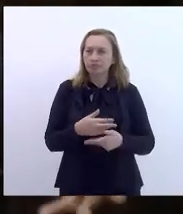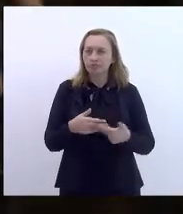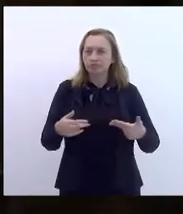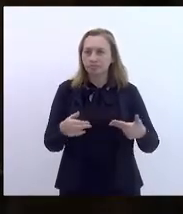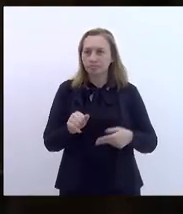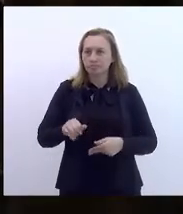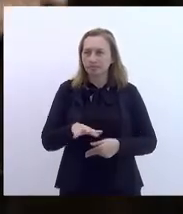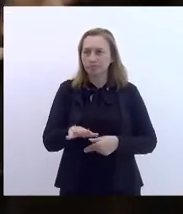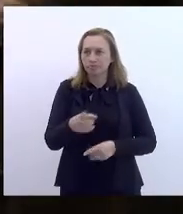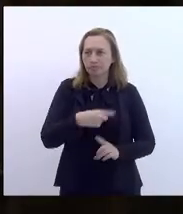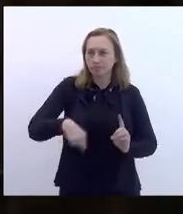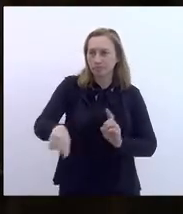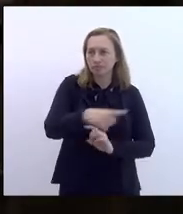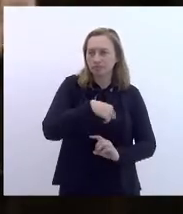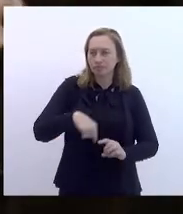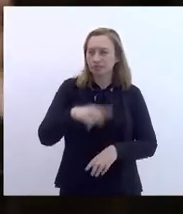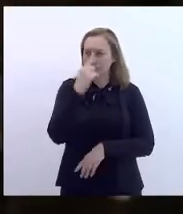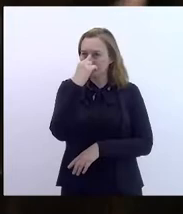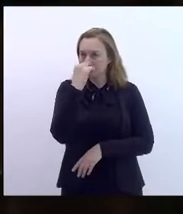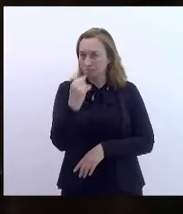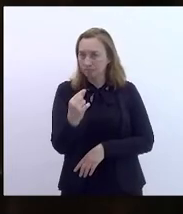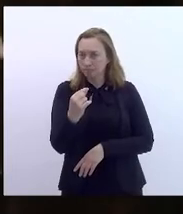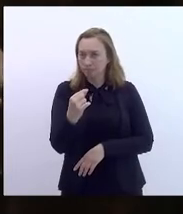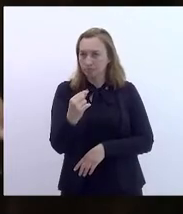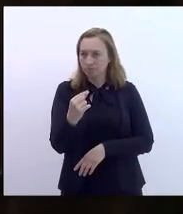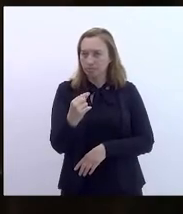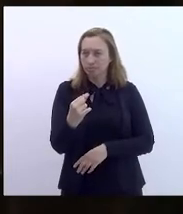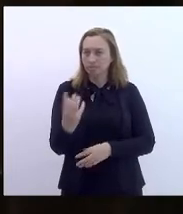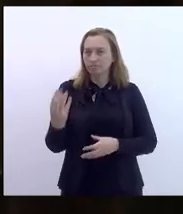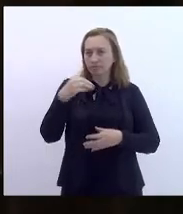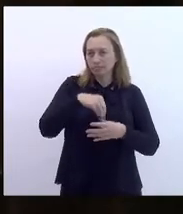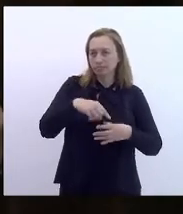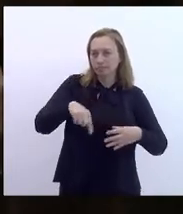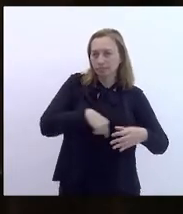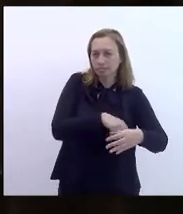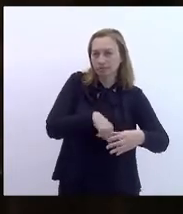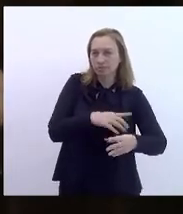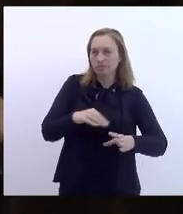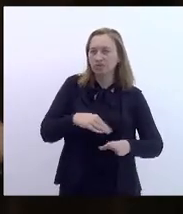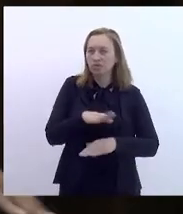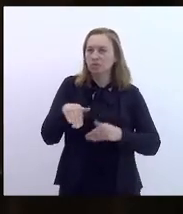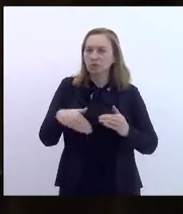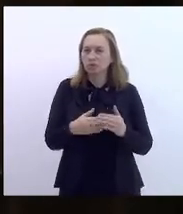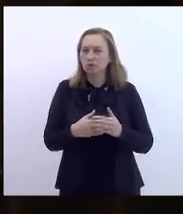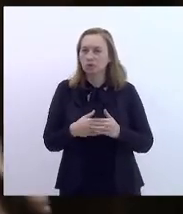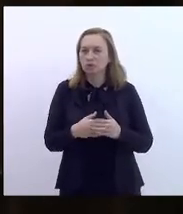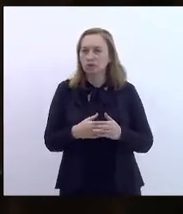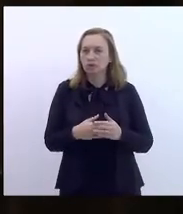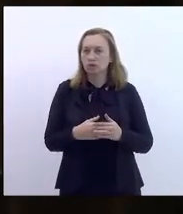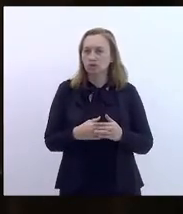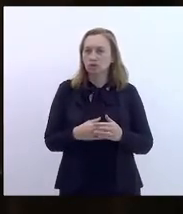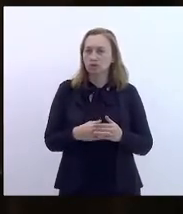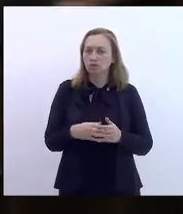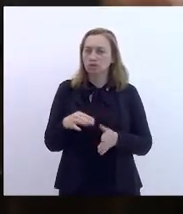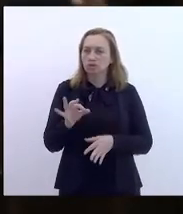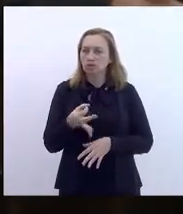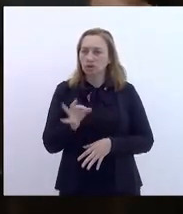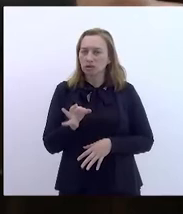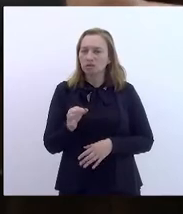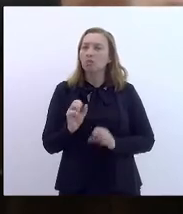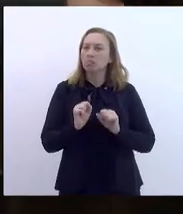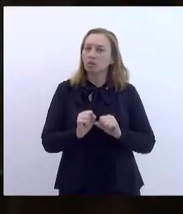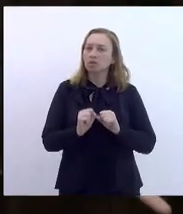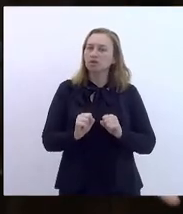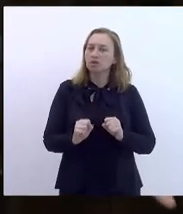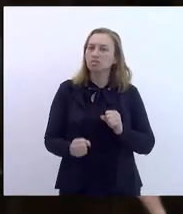e eu sou um bruxo e uma bruxa que coloca dentro desse caldeirão todos os ingredientes pertinente para que